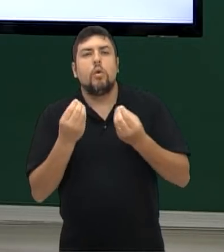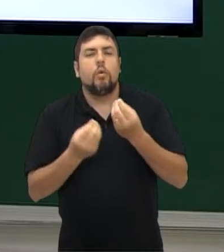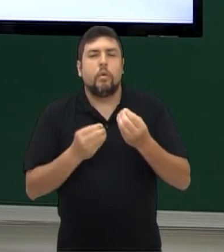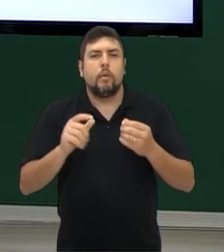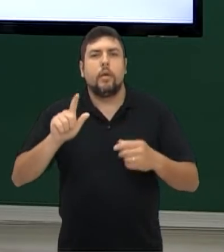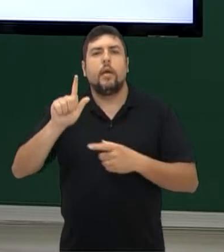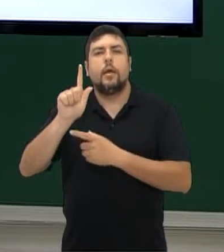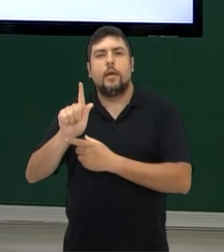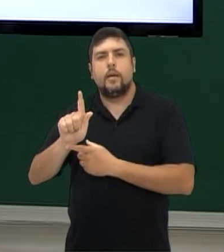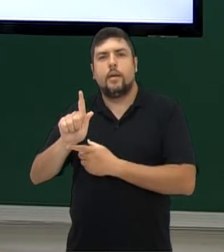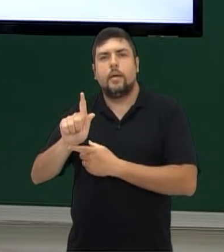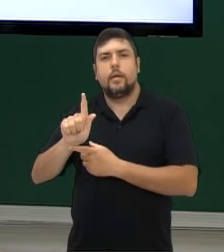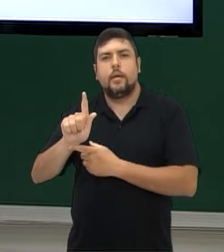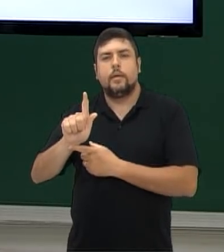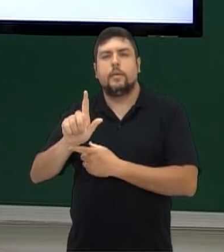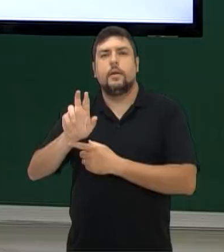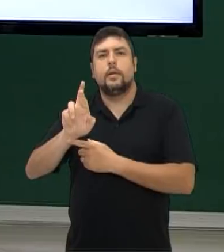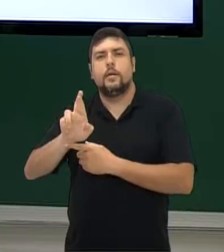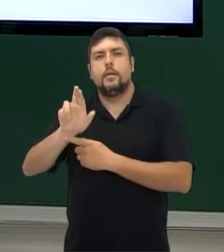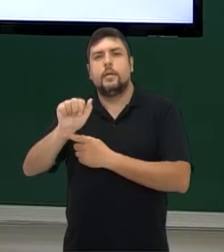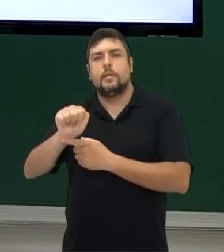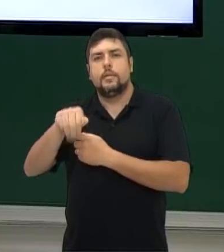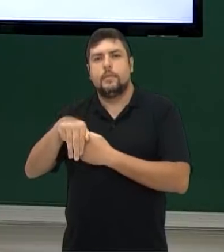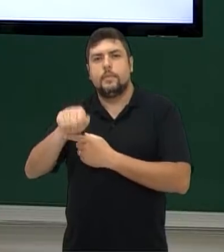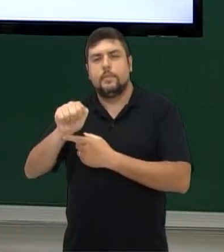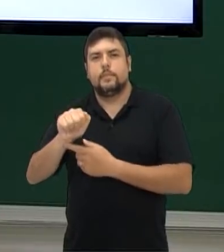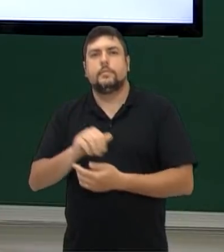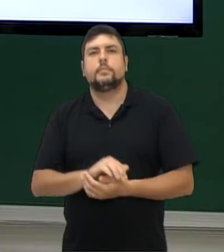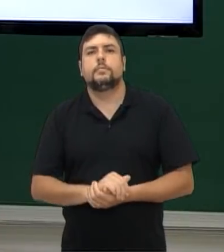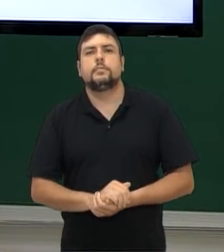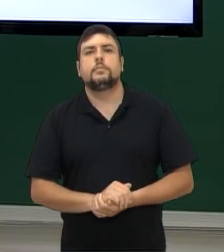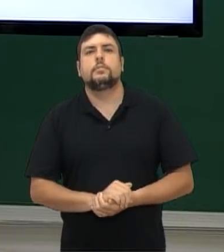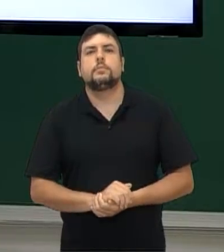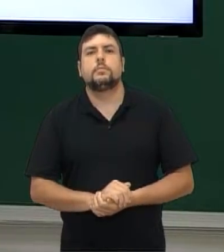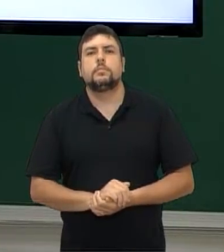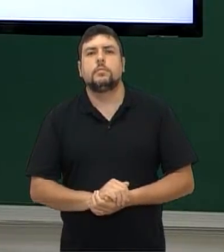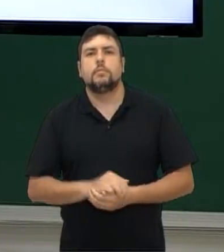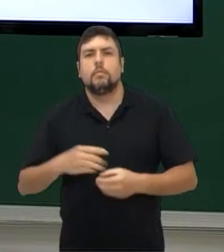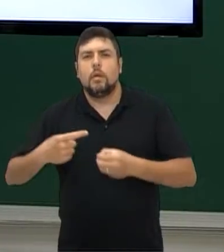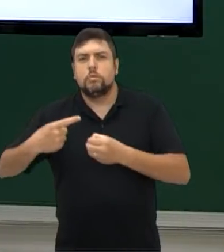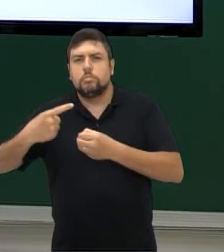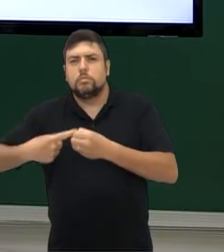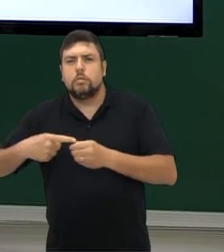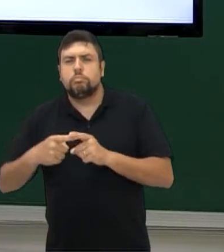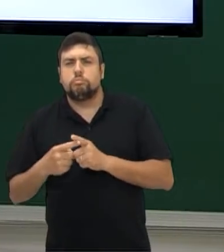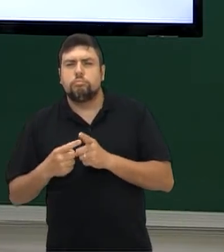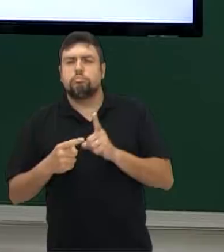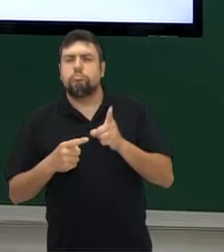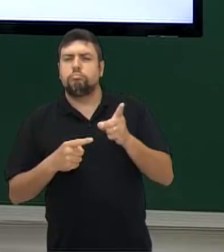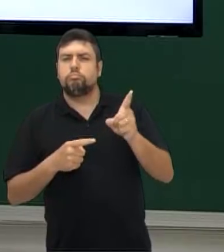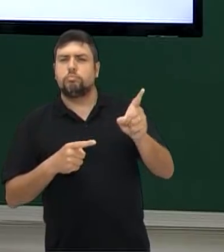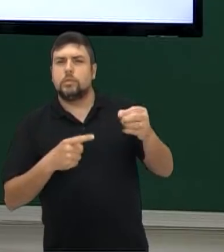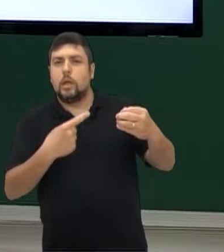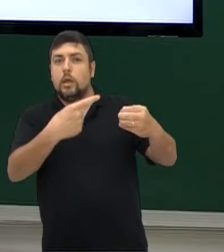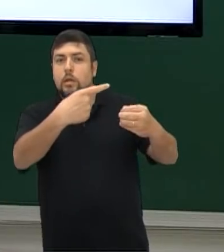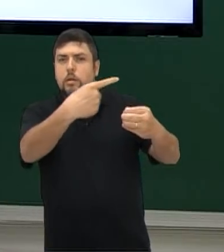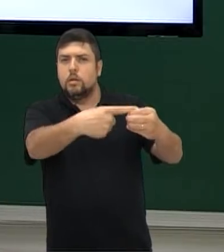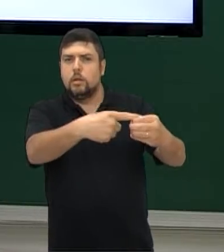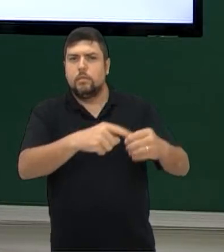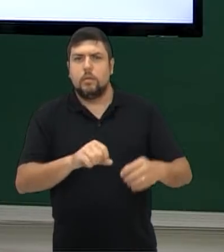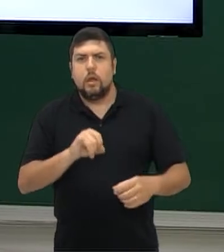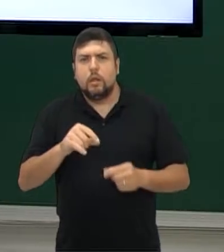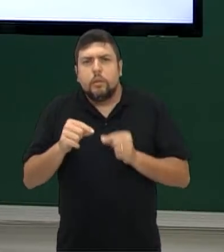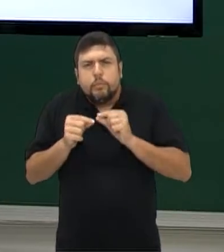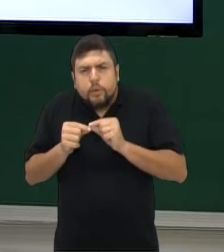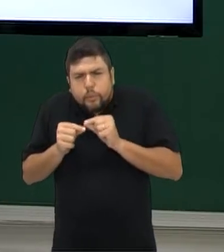é a grama. Muito bem. E para a distância entre duas cidades? Bom, se eu usar o milímetro, vai me dar